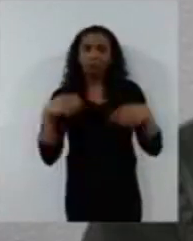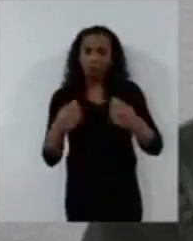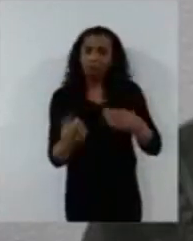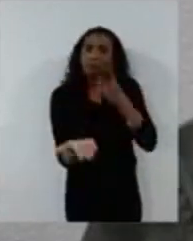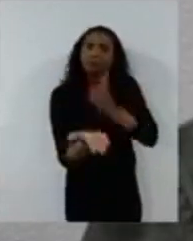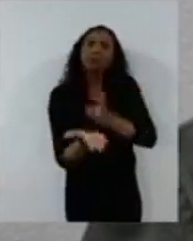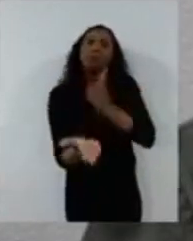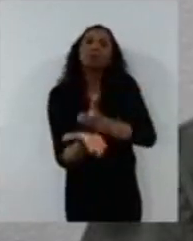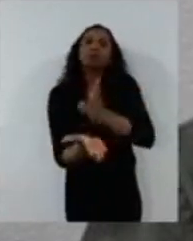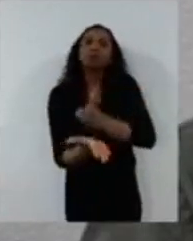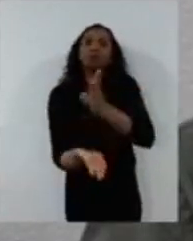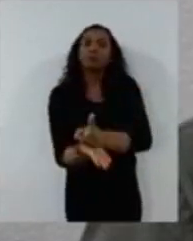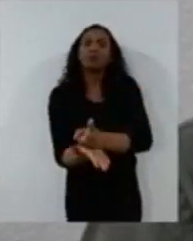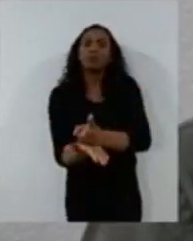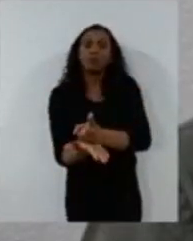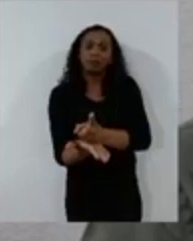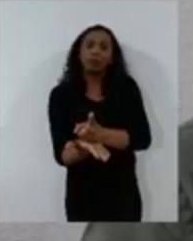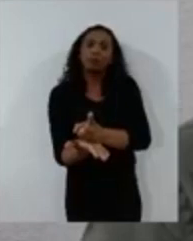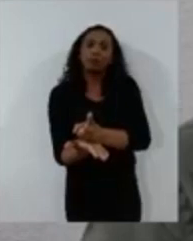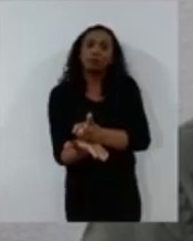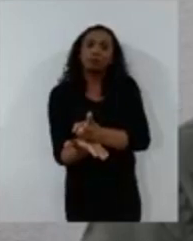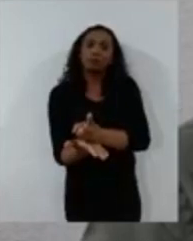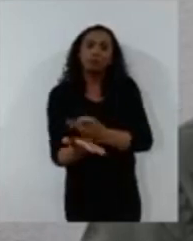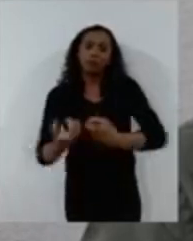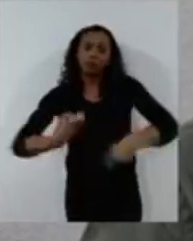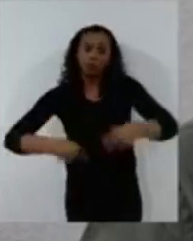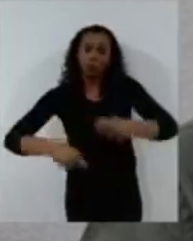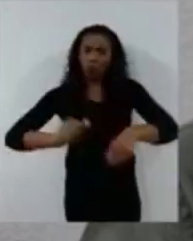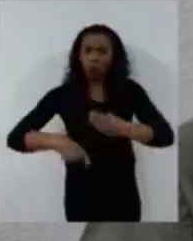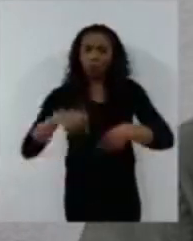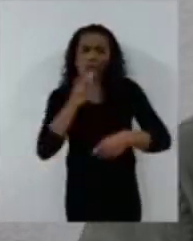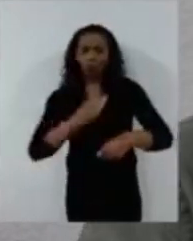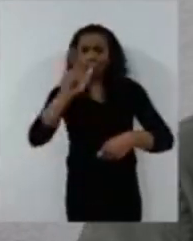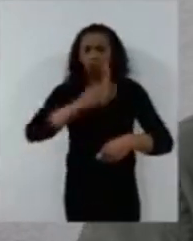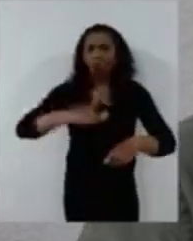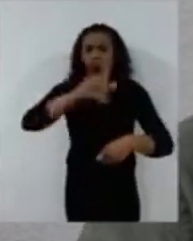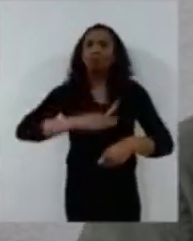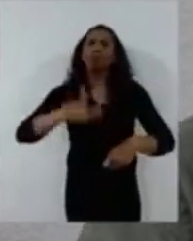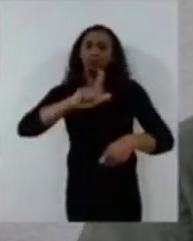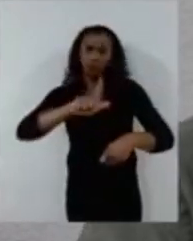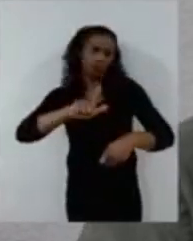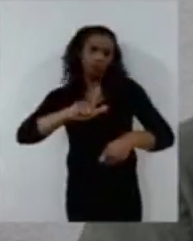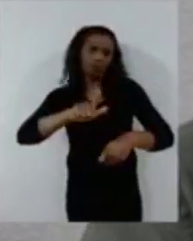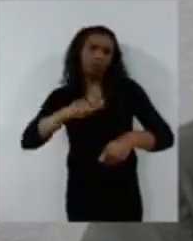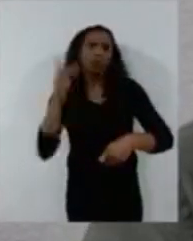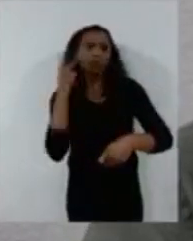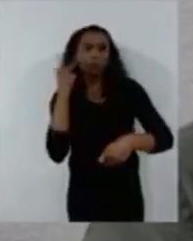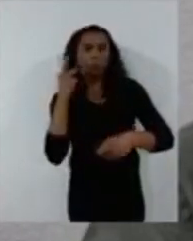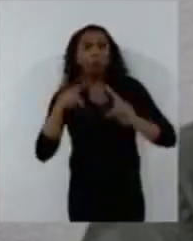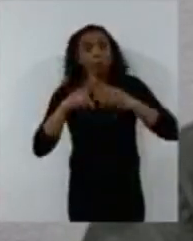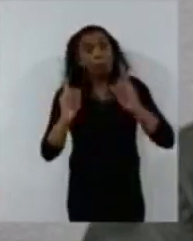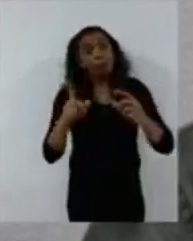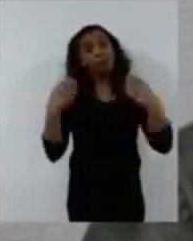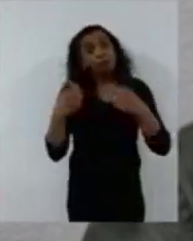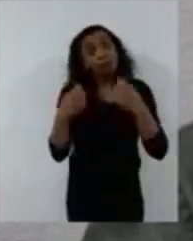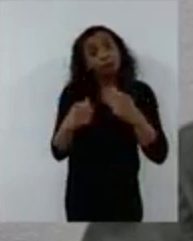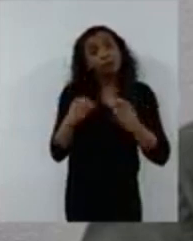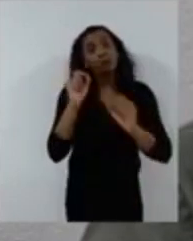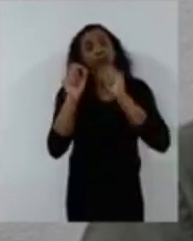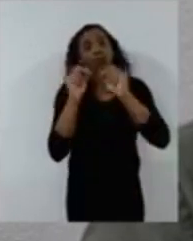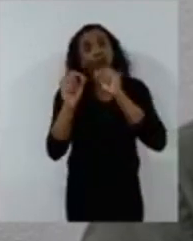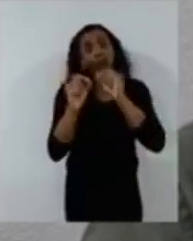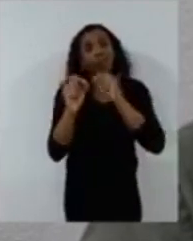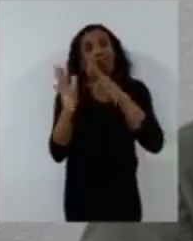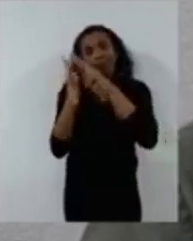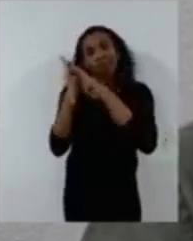continuar mantendo o seu comércio funcionando, mas para isso é importante que as regras sejam